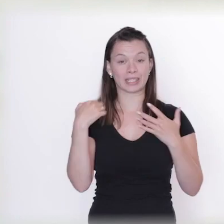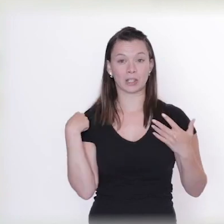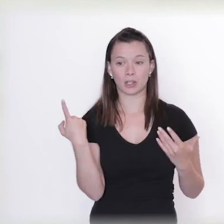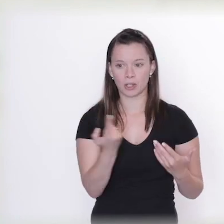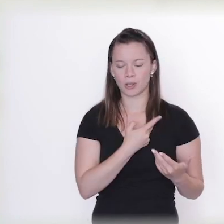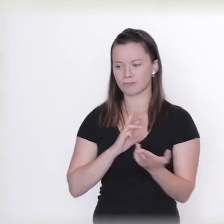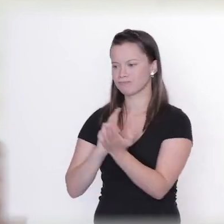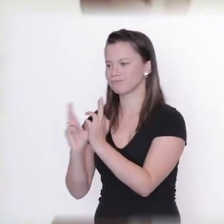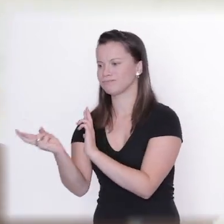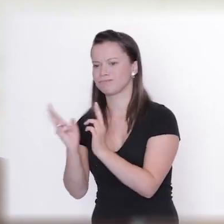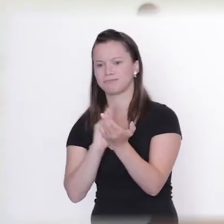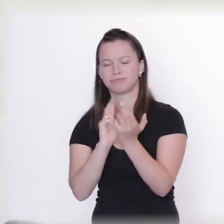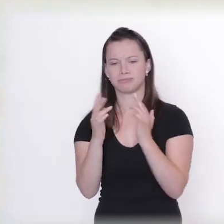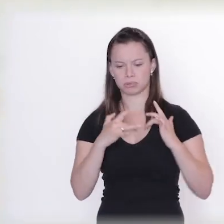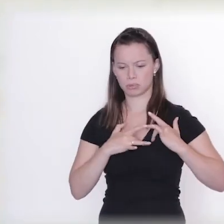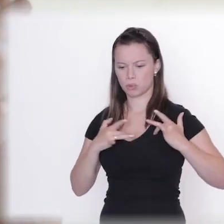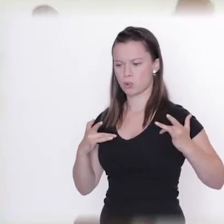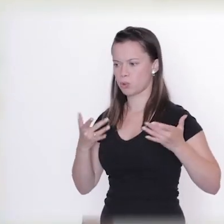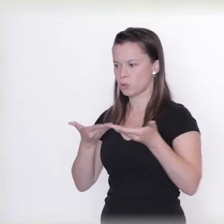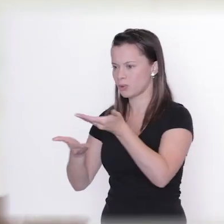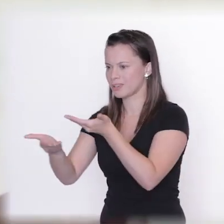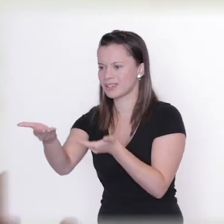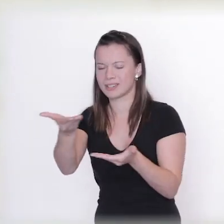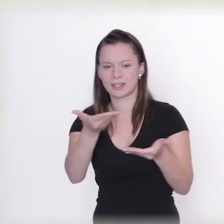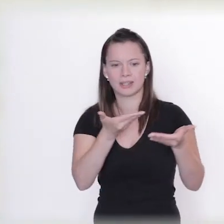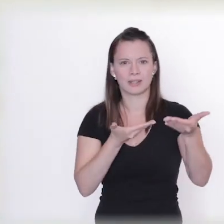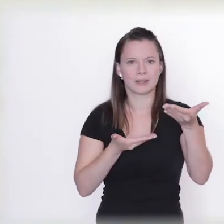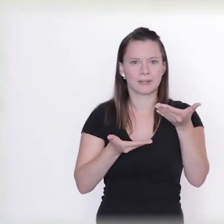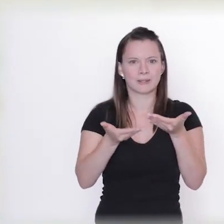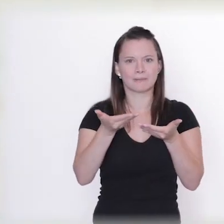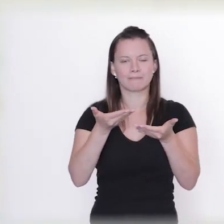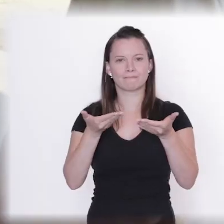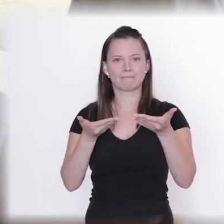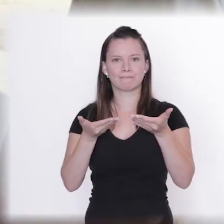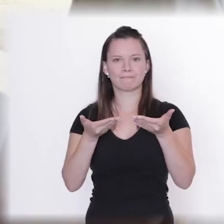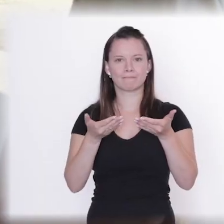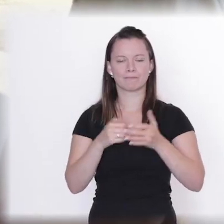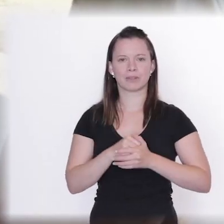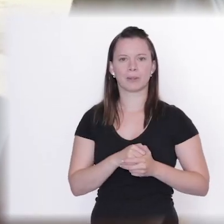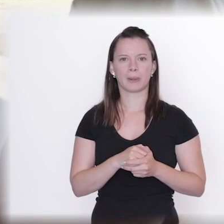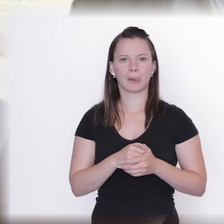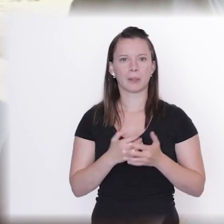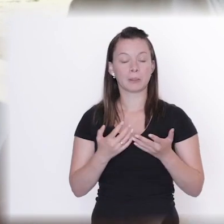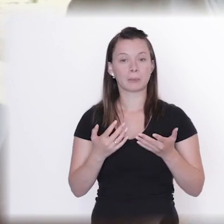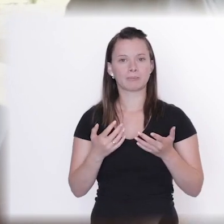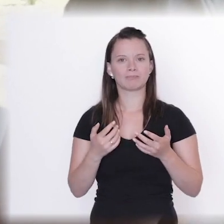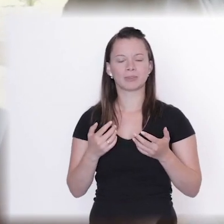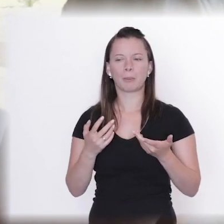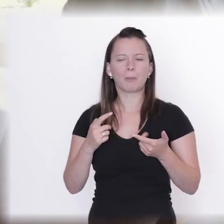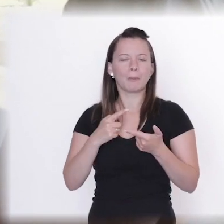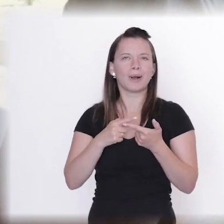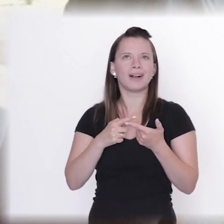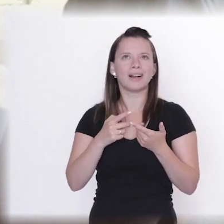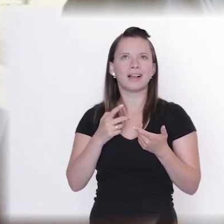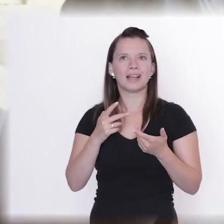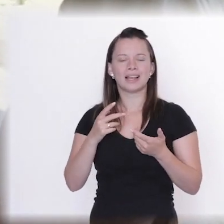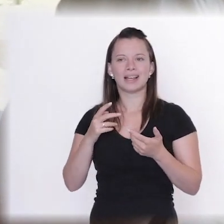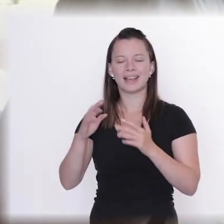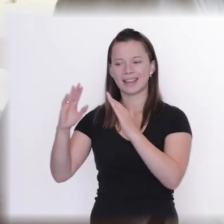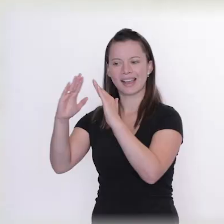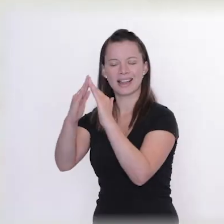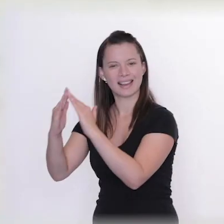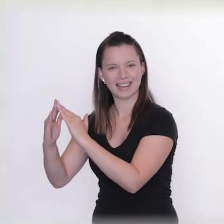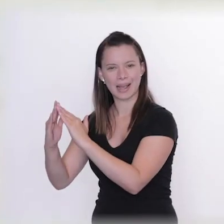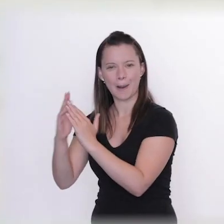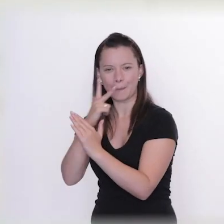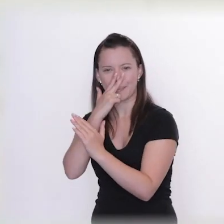de solidariedade, é retomar essa heterogeneidade que você falou, que está no DNA das periferias, que está no